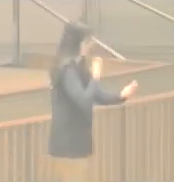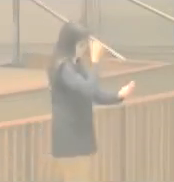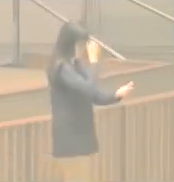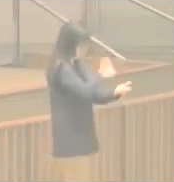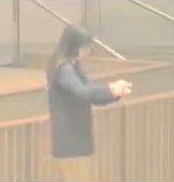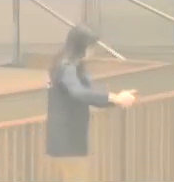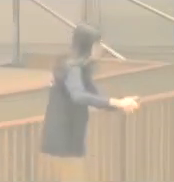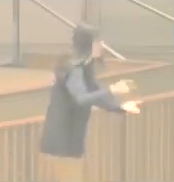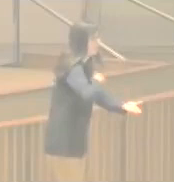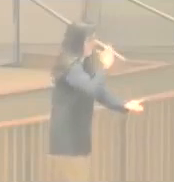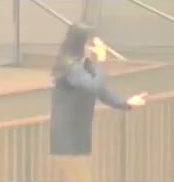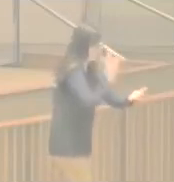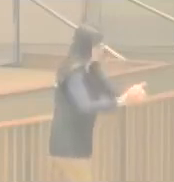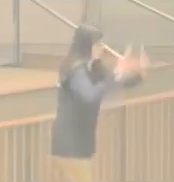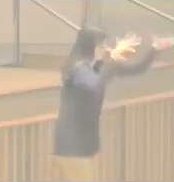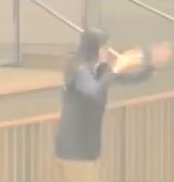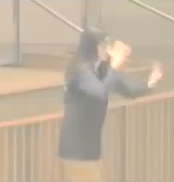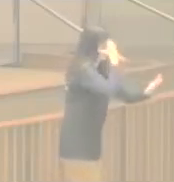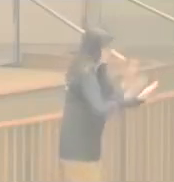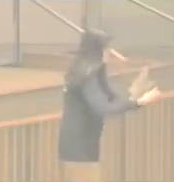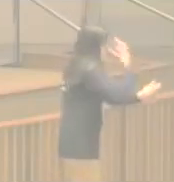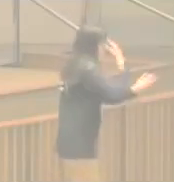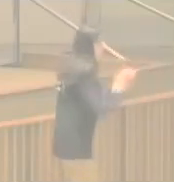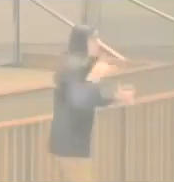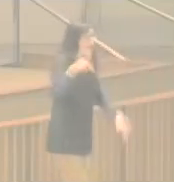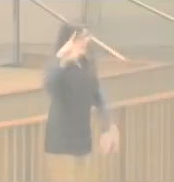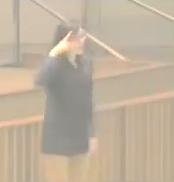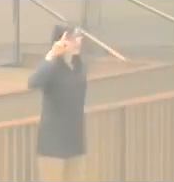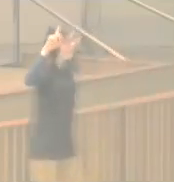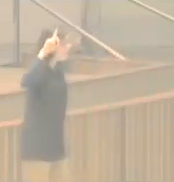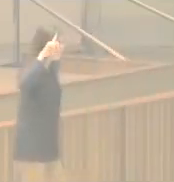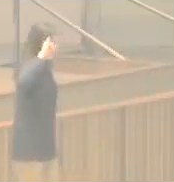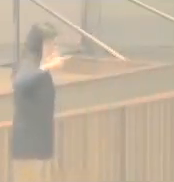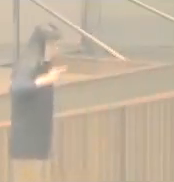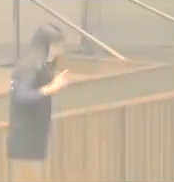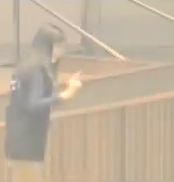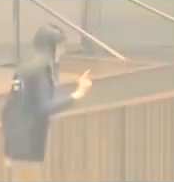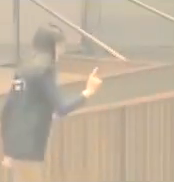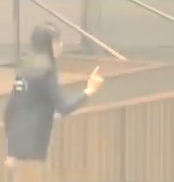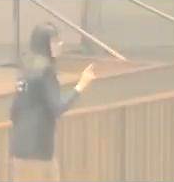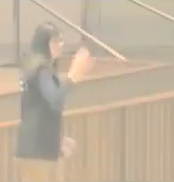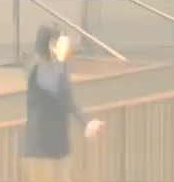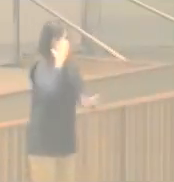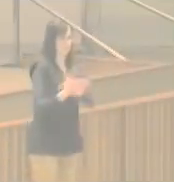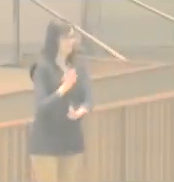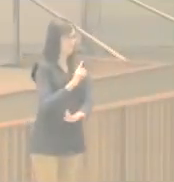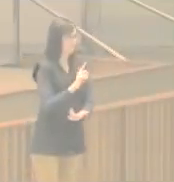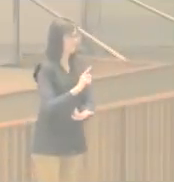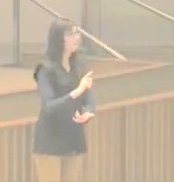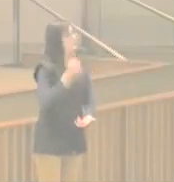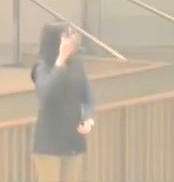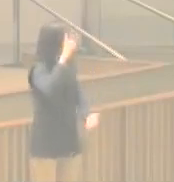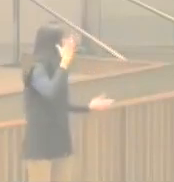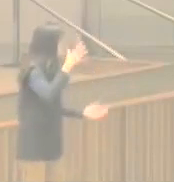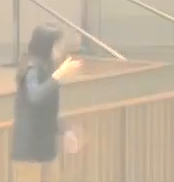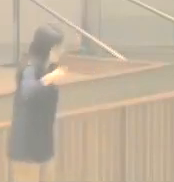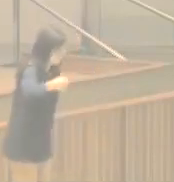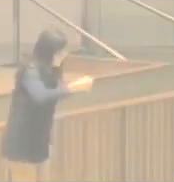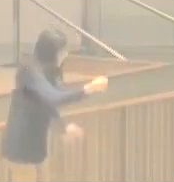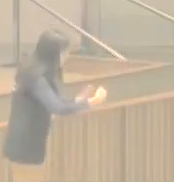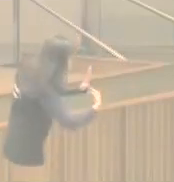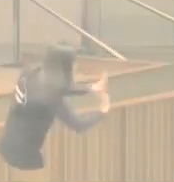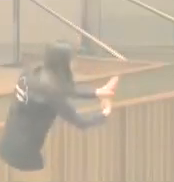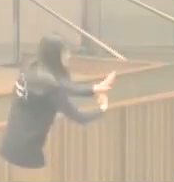e não era capaz de crer nos profetas do Senhor. Então Deus tinha que mostrar a ele. E um dia chegaram